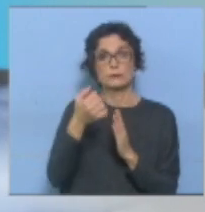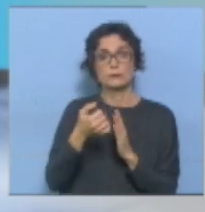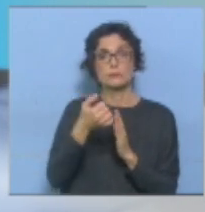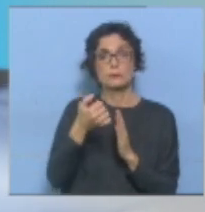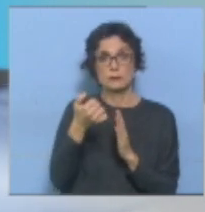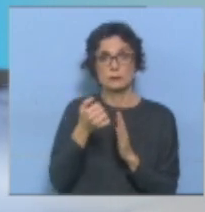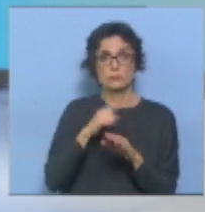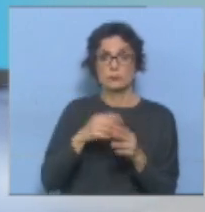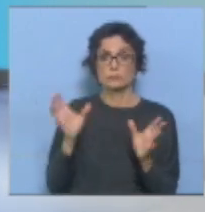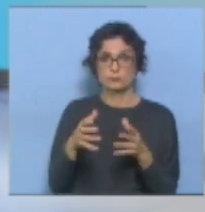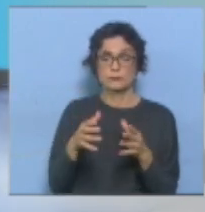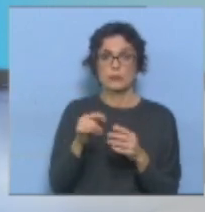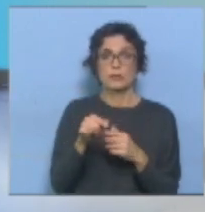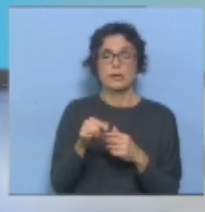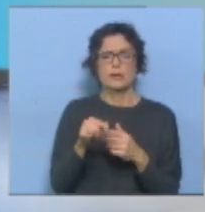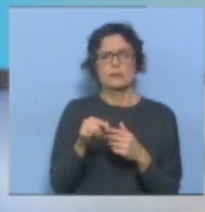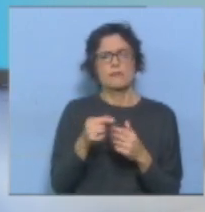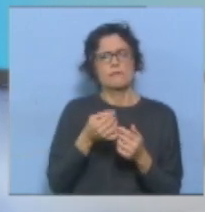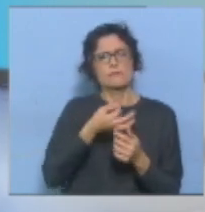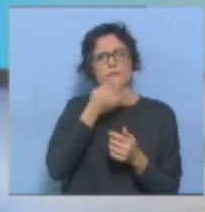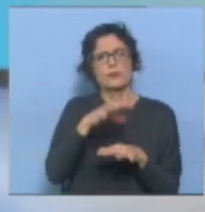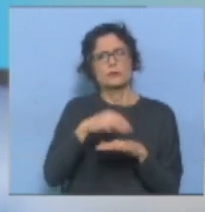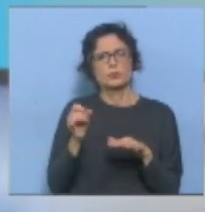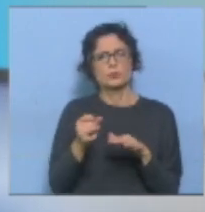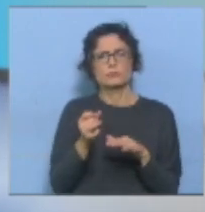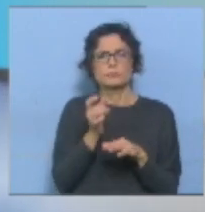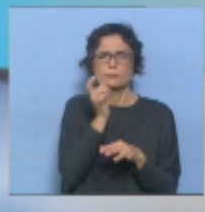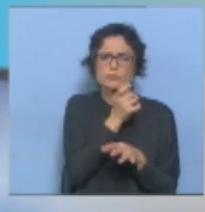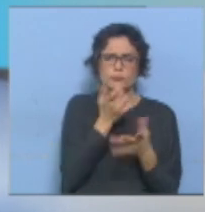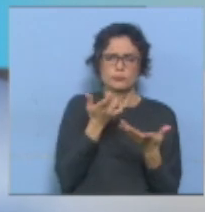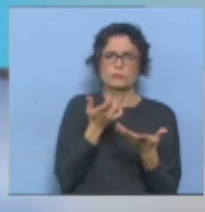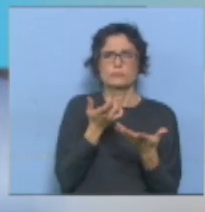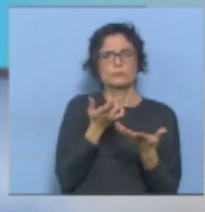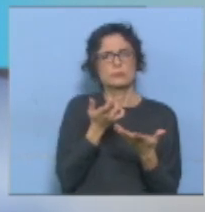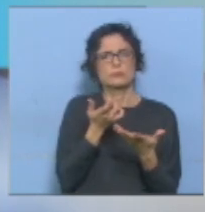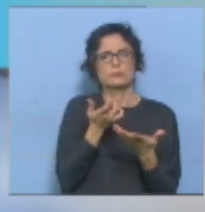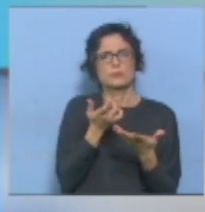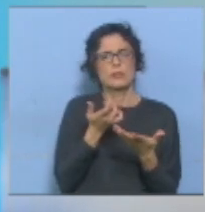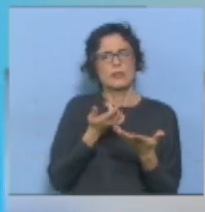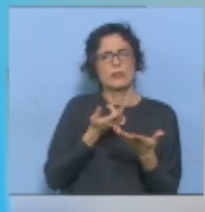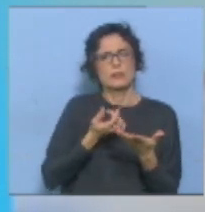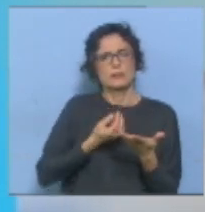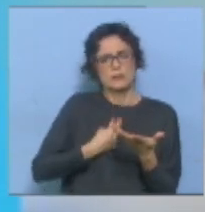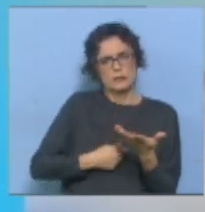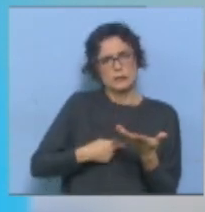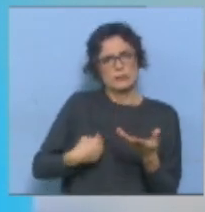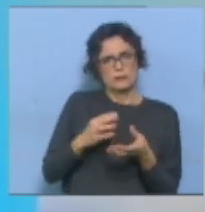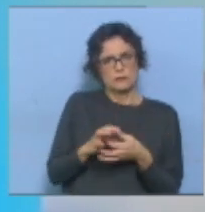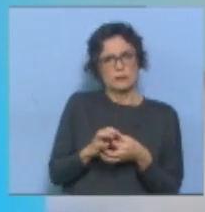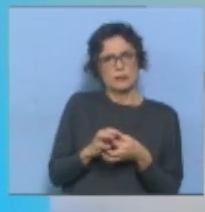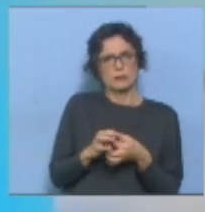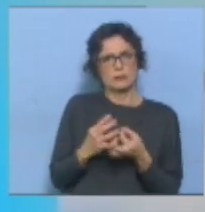comum, que nos fala de um pouco deste compromisso cristão, não é? Por onde é que ele passa, o que é necessário para nos